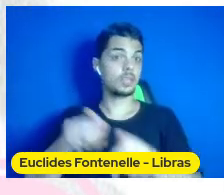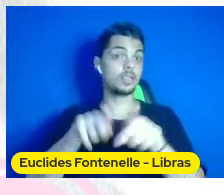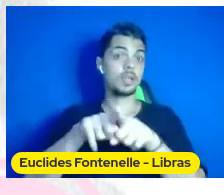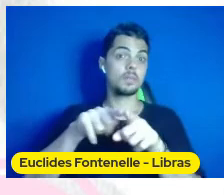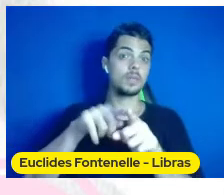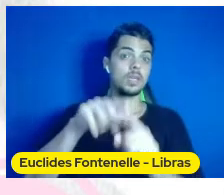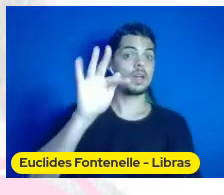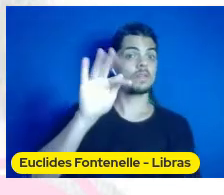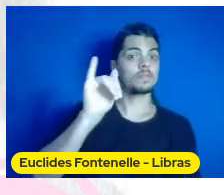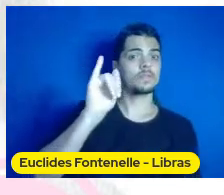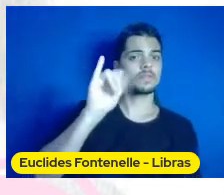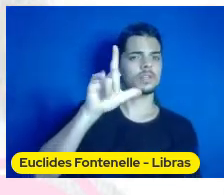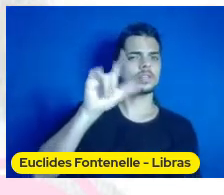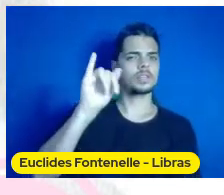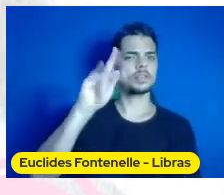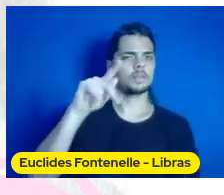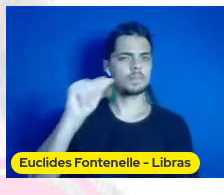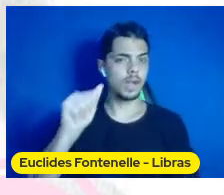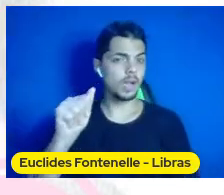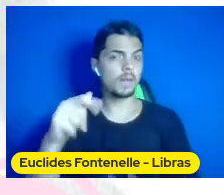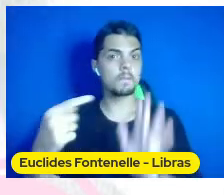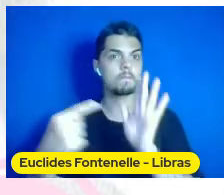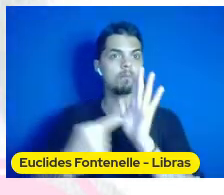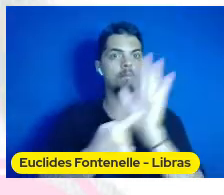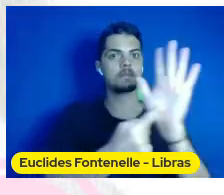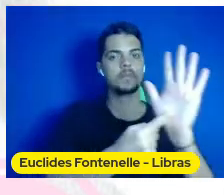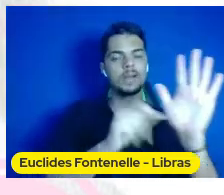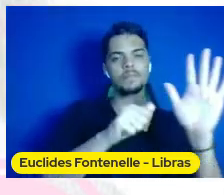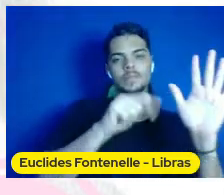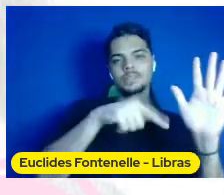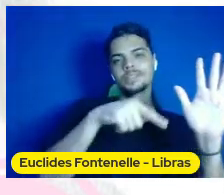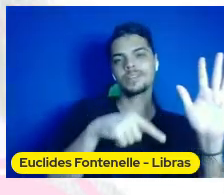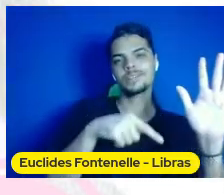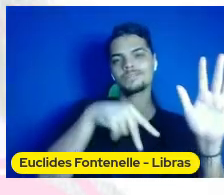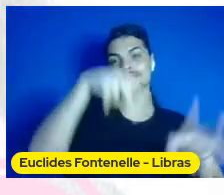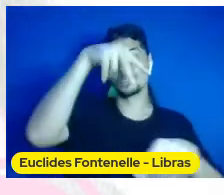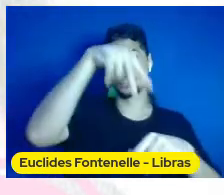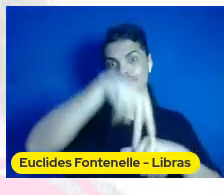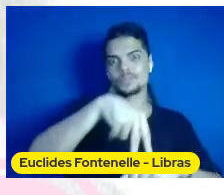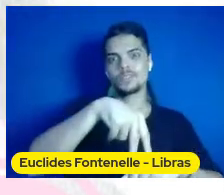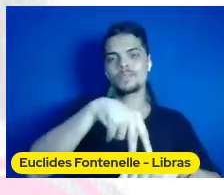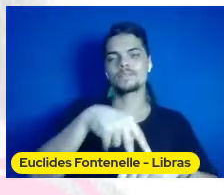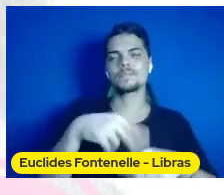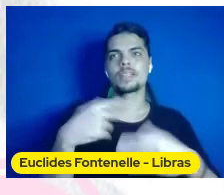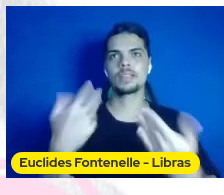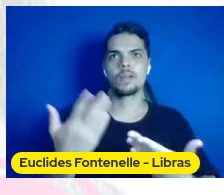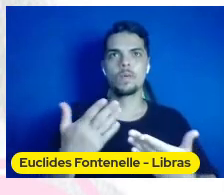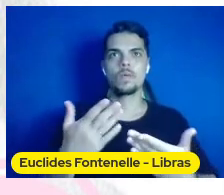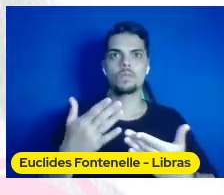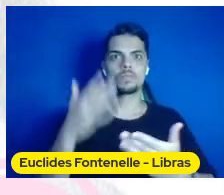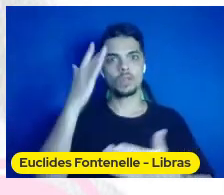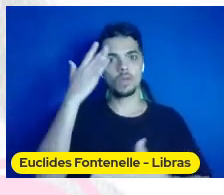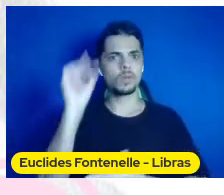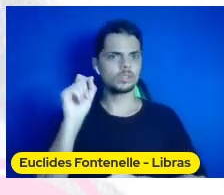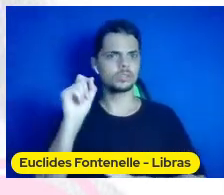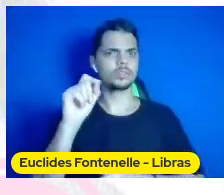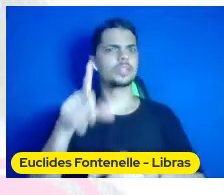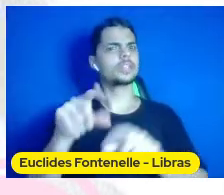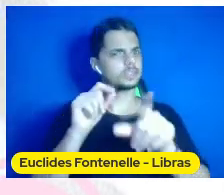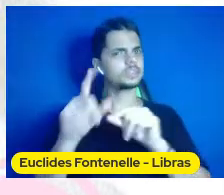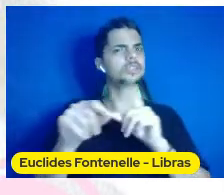comparecerem. E, de certa forma, são escolhas que se fazem, né? E tu até colocou um pouco